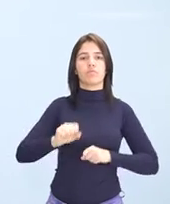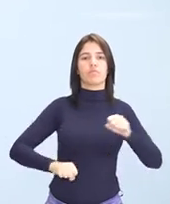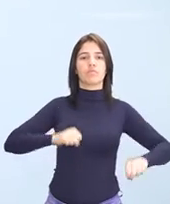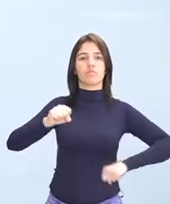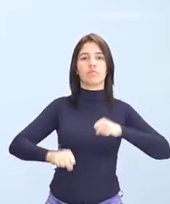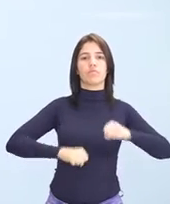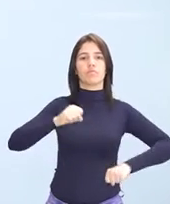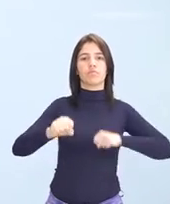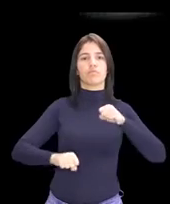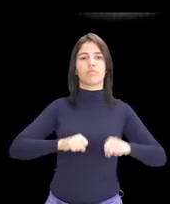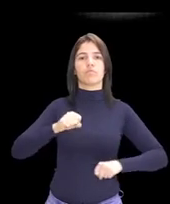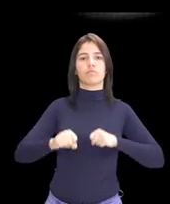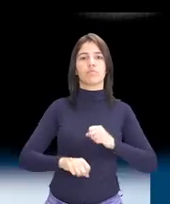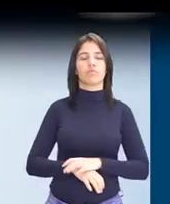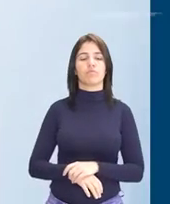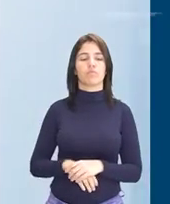e bicicleta.